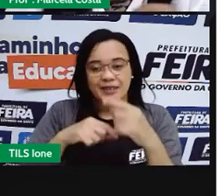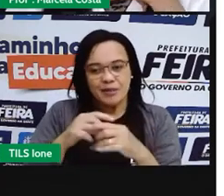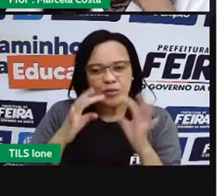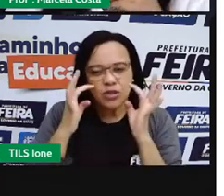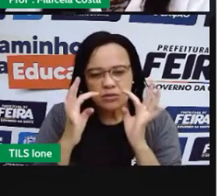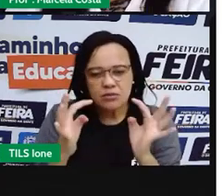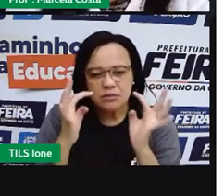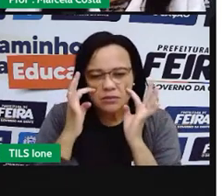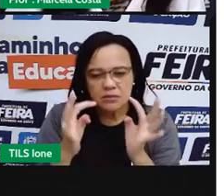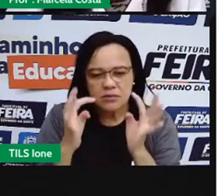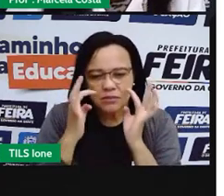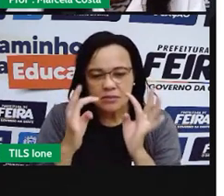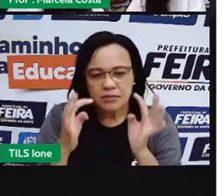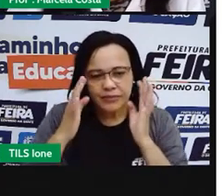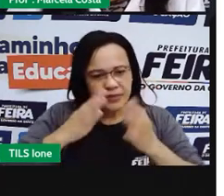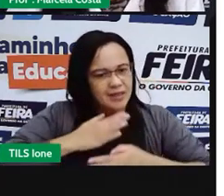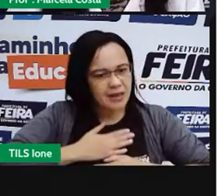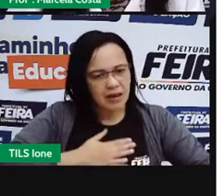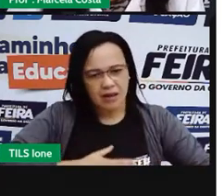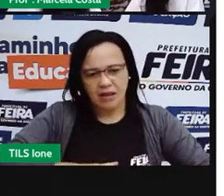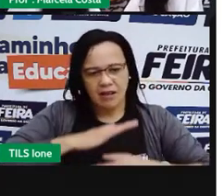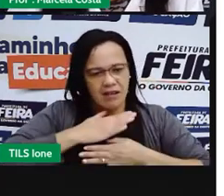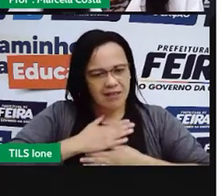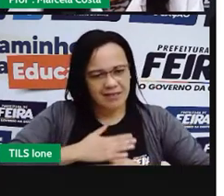acompanhar a escrita no seu ritmo.